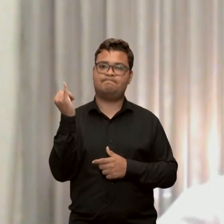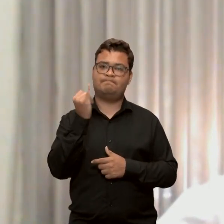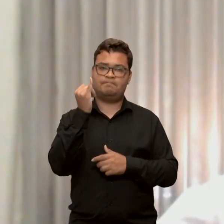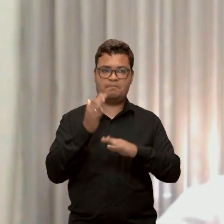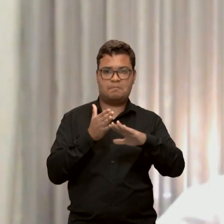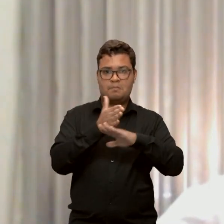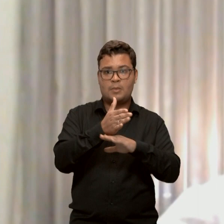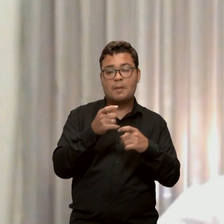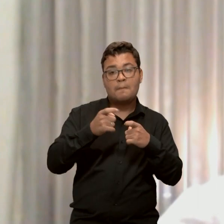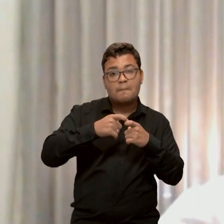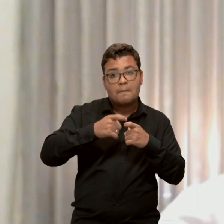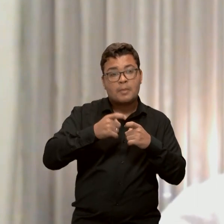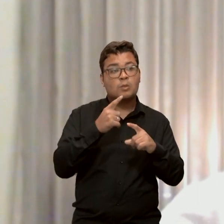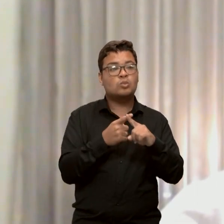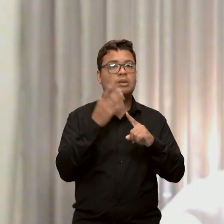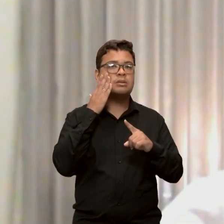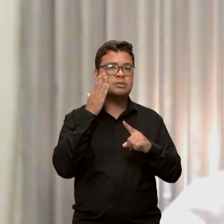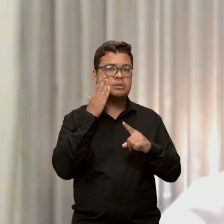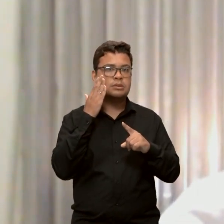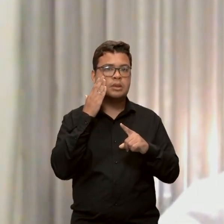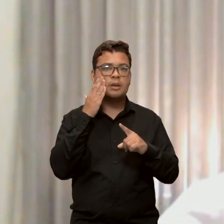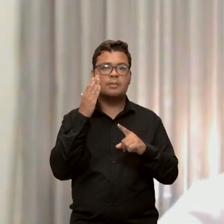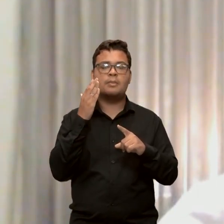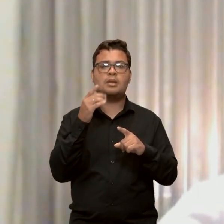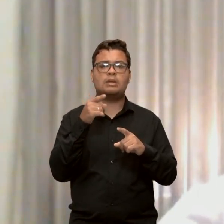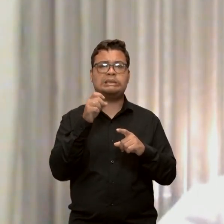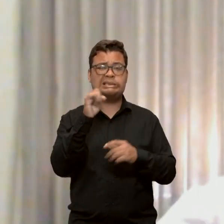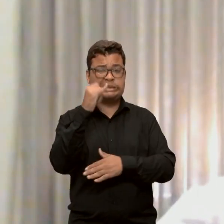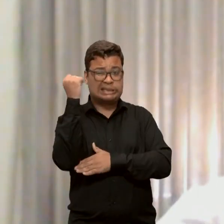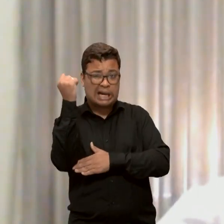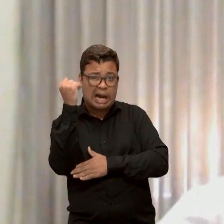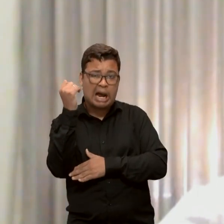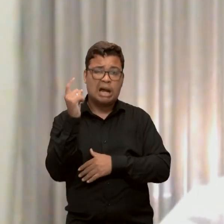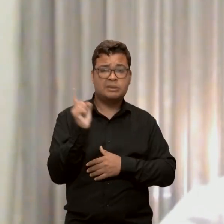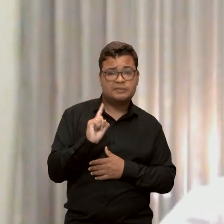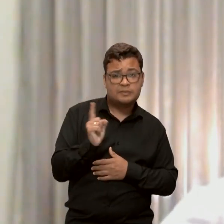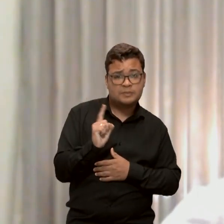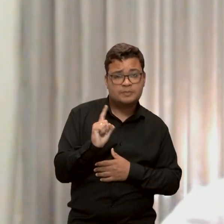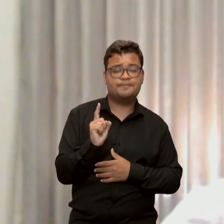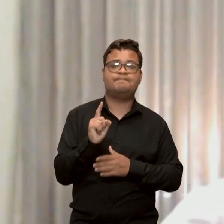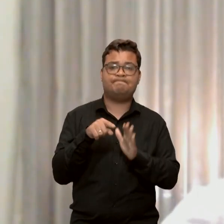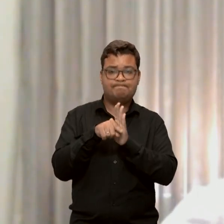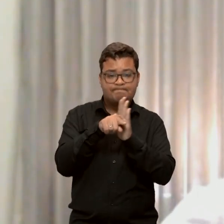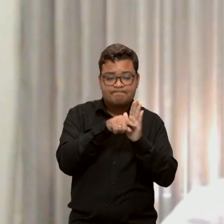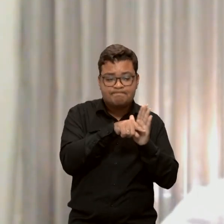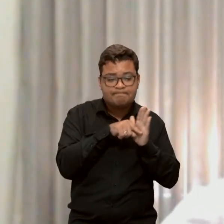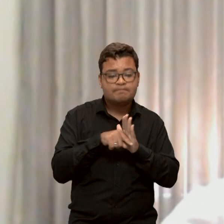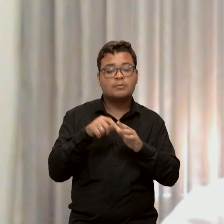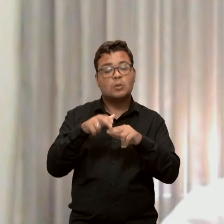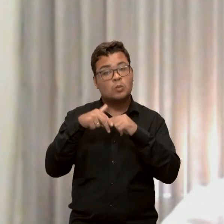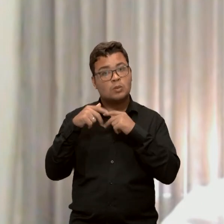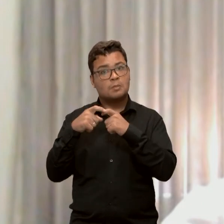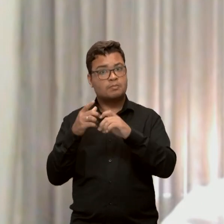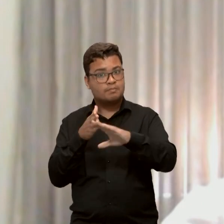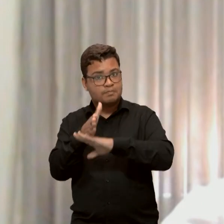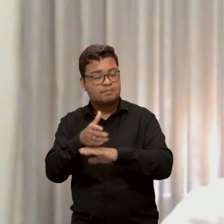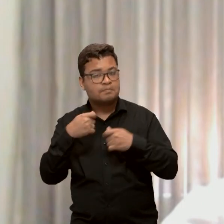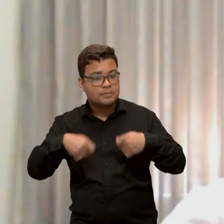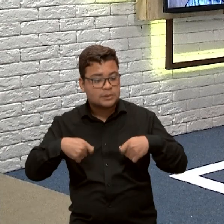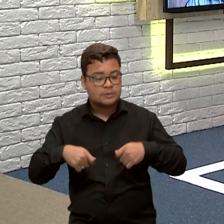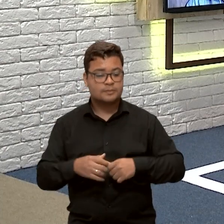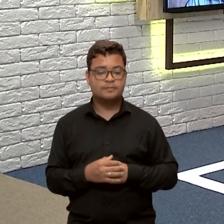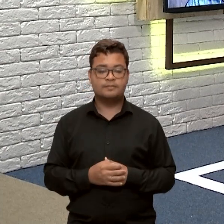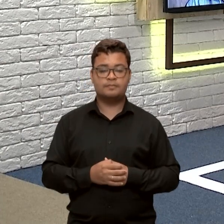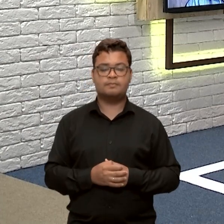corretas. Então, precisa procurar o médico, ainda que pense, uma dengue é bobeira, eu vou ficar em casa, tomar Gatorade, repouso. É importante não